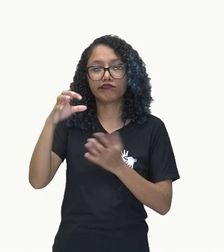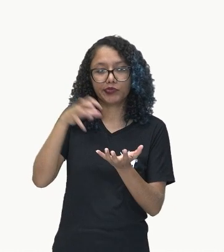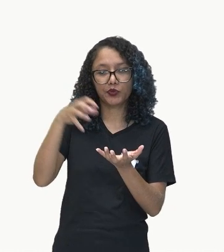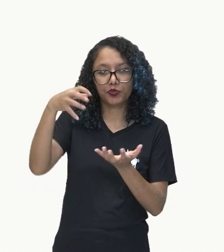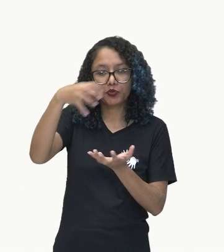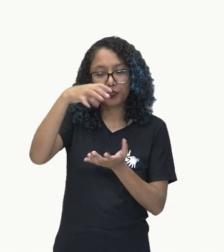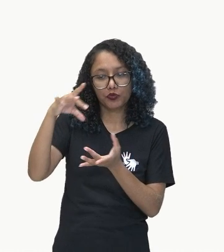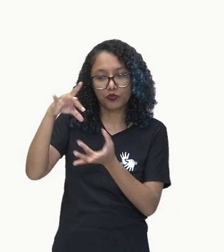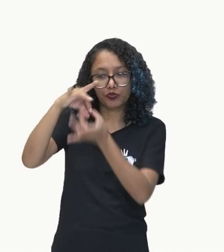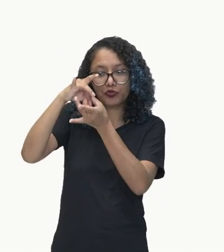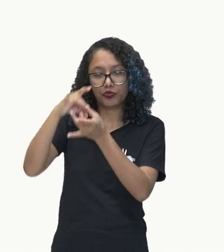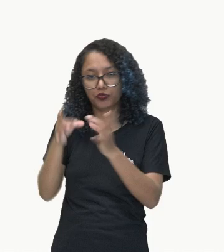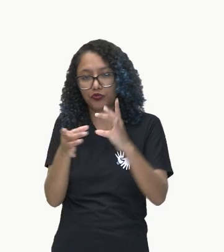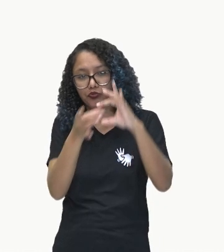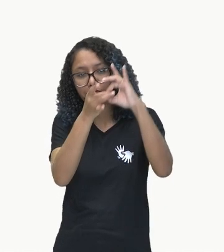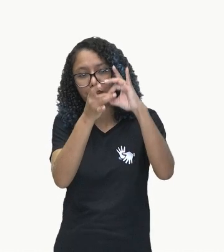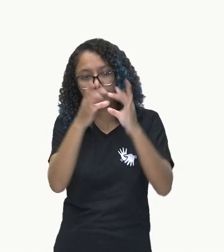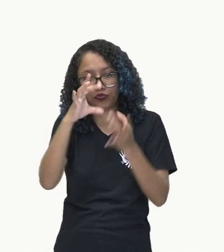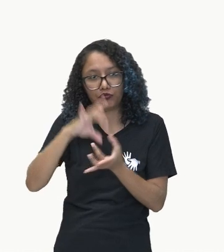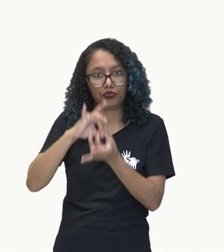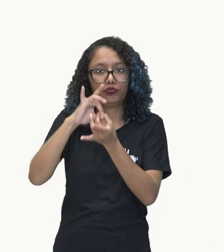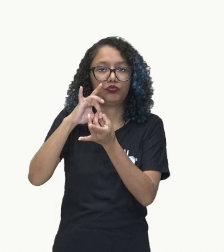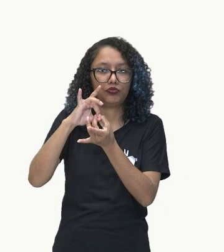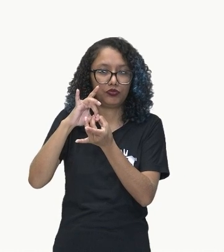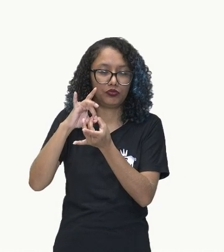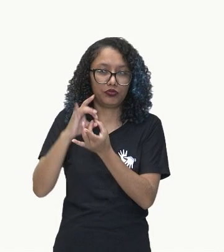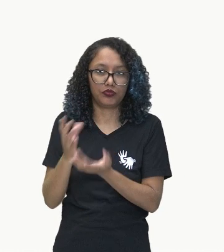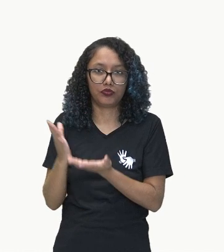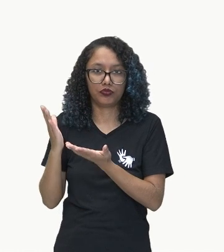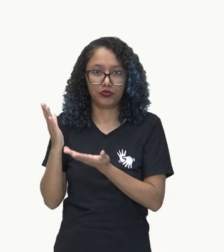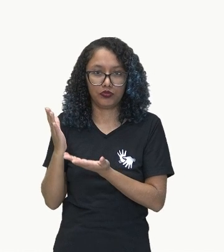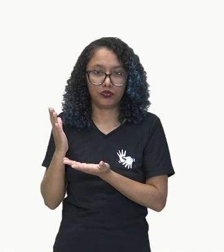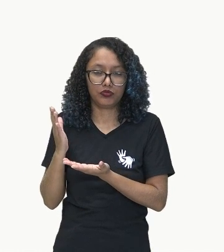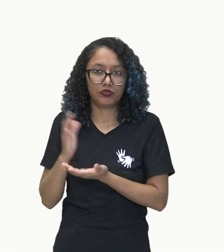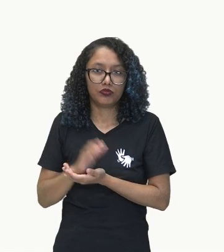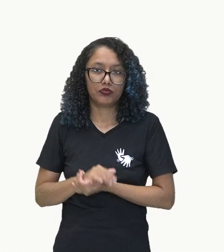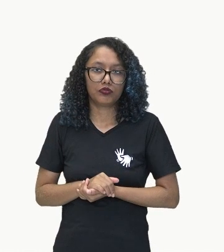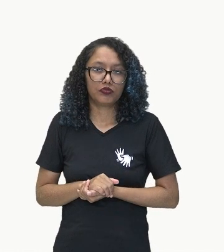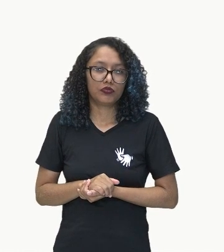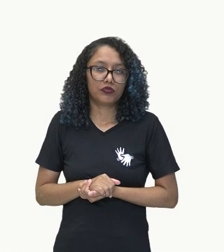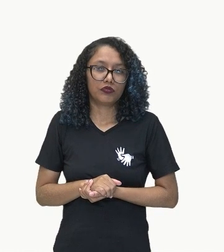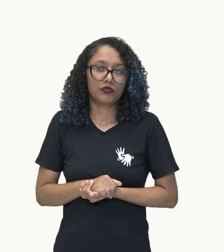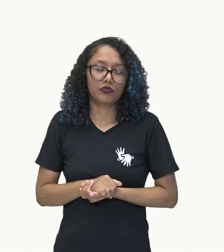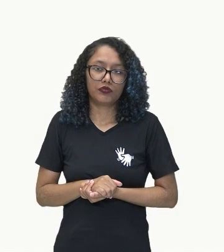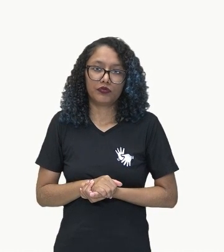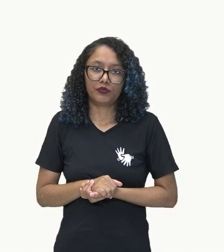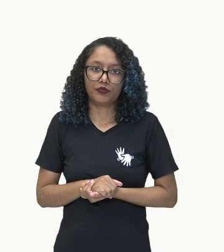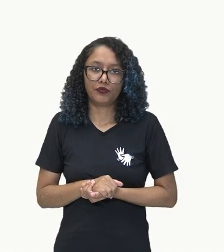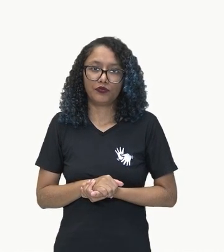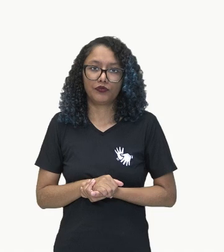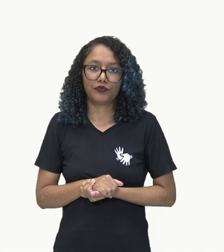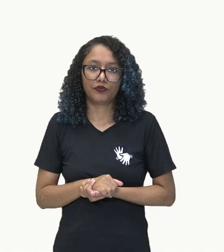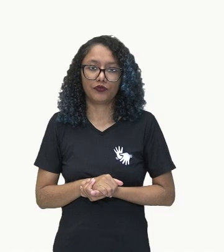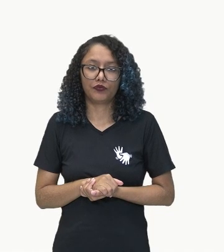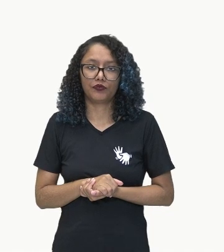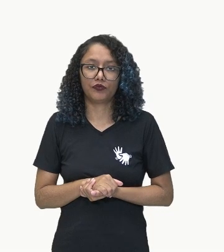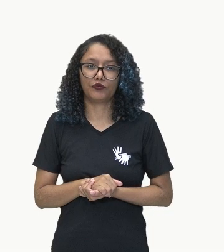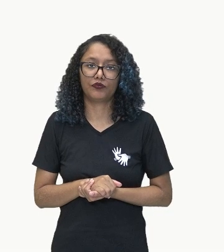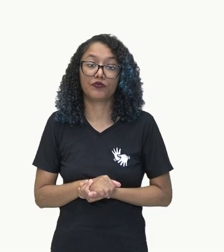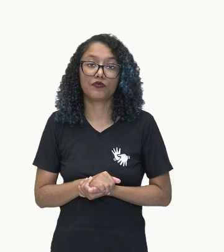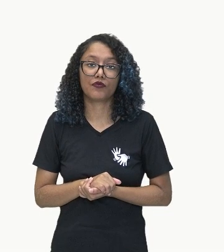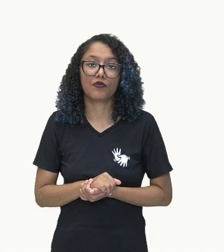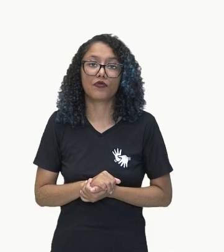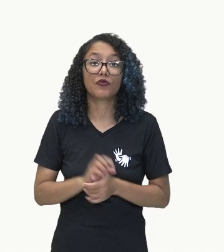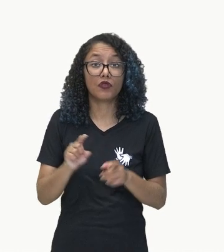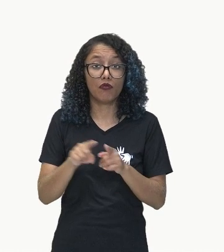bom, gente? Então, a gente observa aí a importância, né, de esses países africanos se desenvolverem também